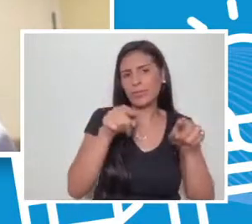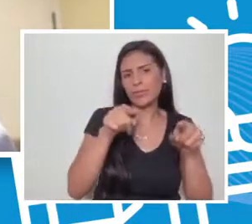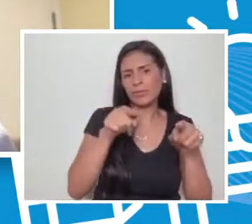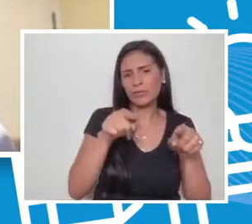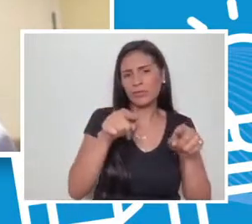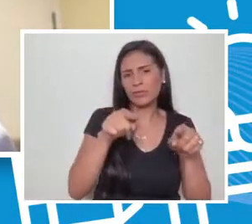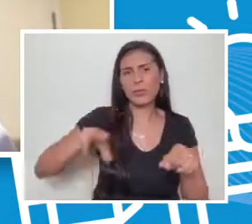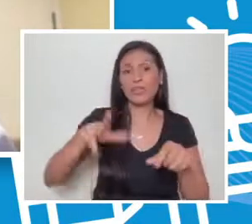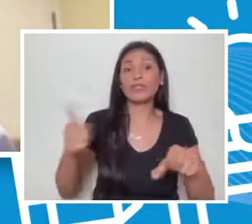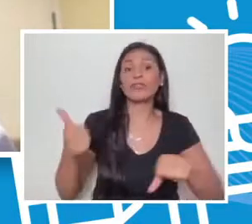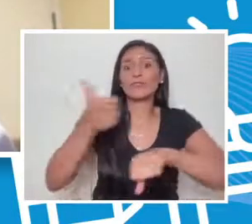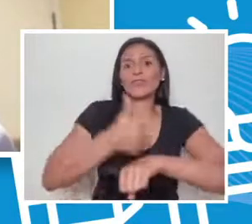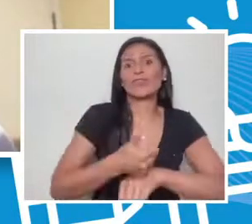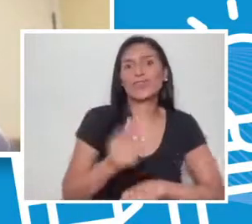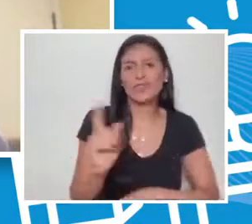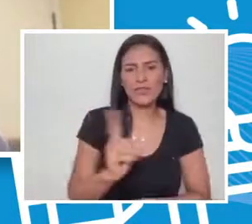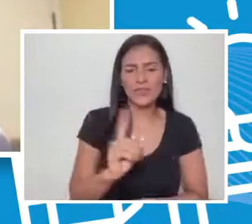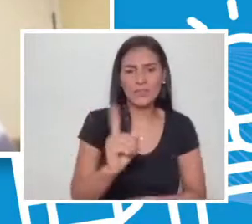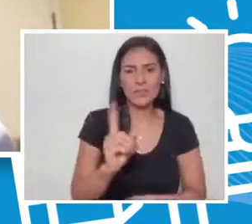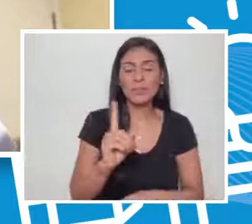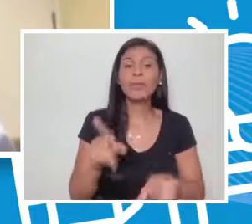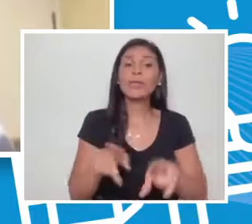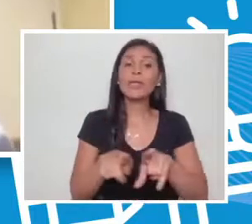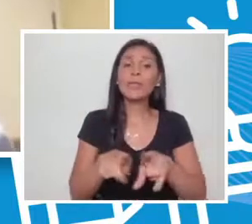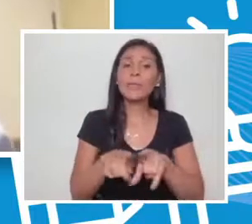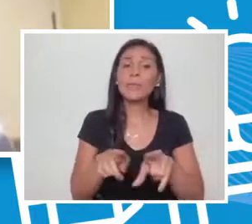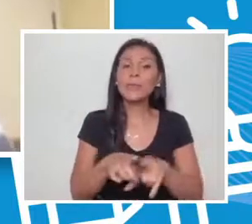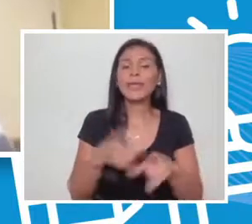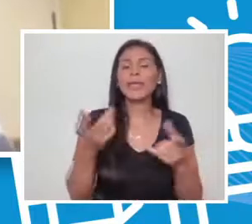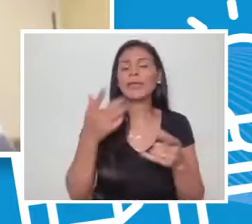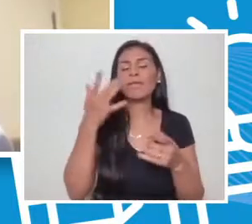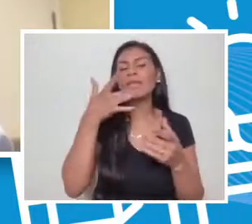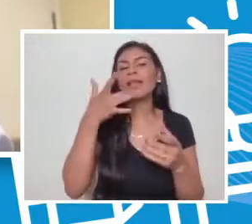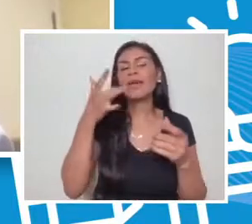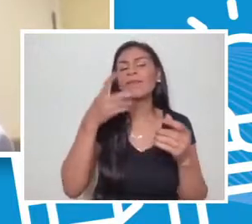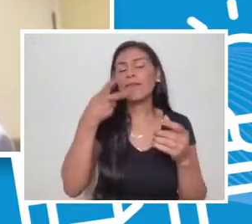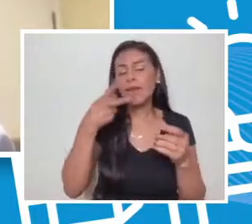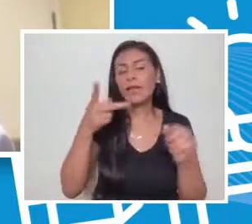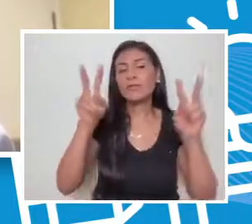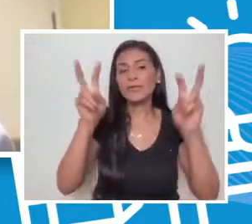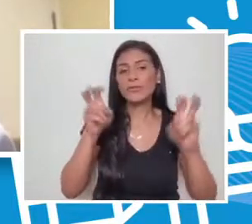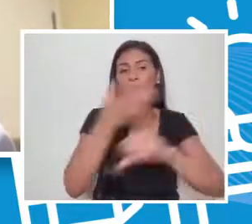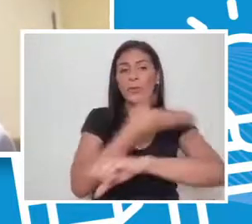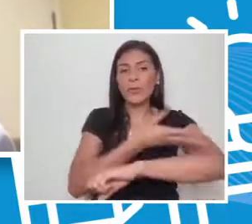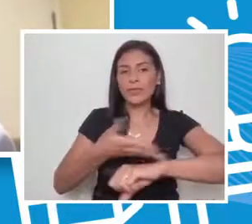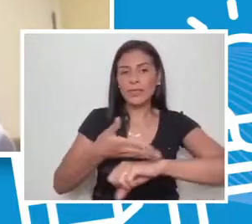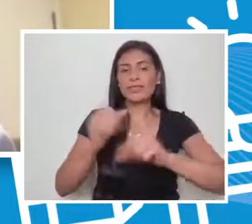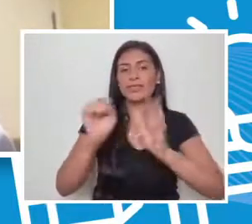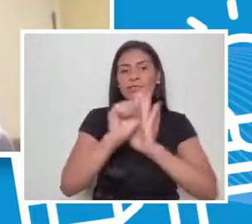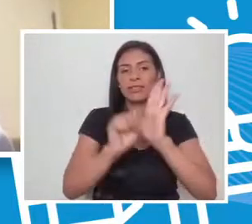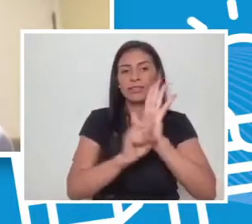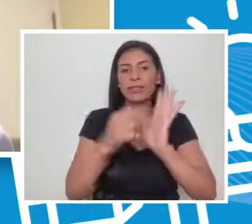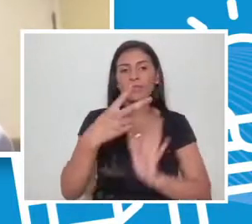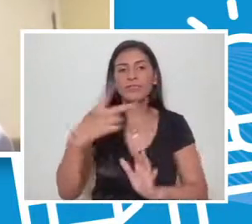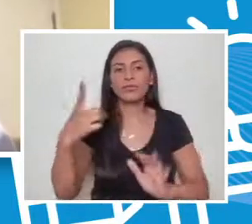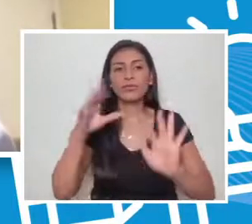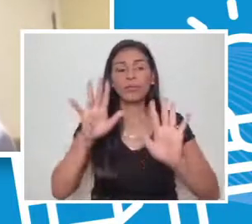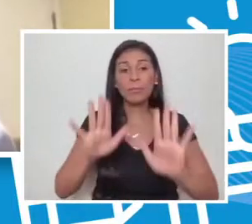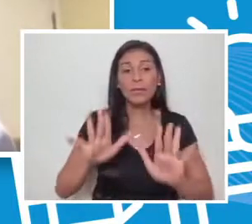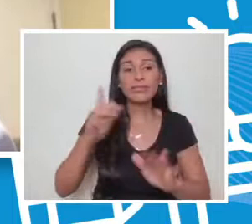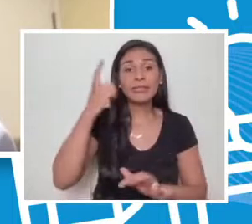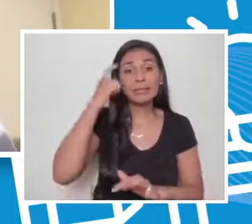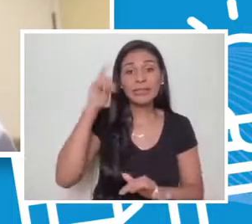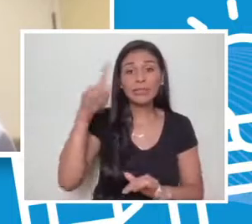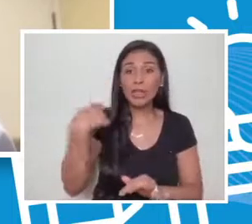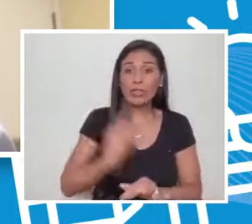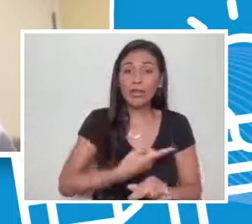mesma questão dessas tais competências do século XXI, né, que esquecem que o nosso cerebelo é o mesmo, né, não mudou grande coisa.